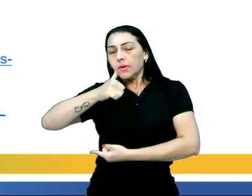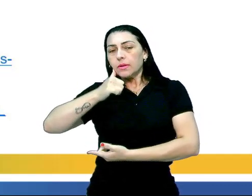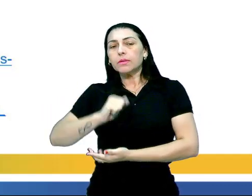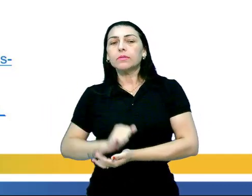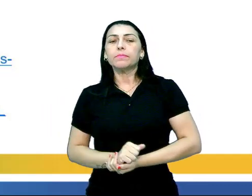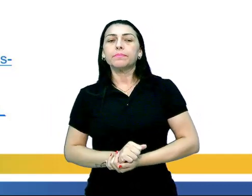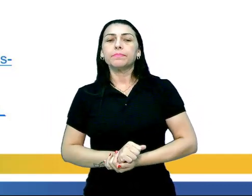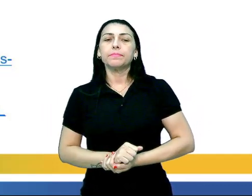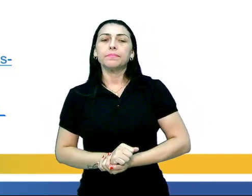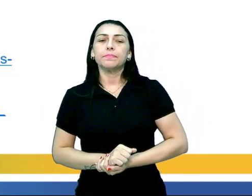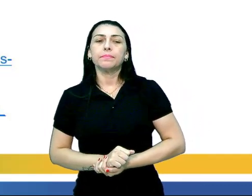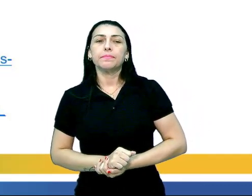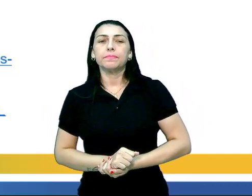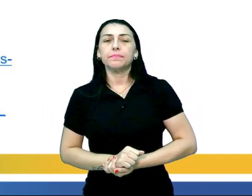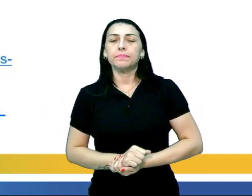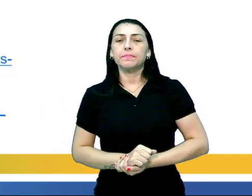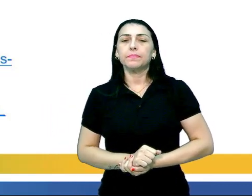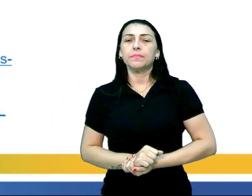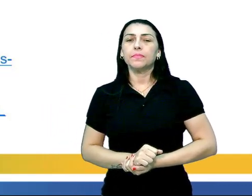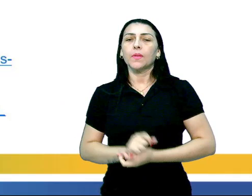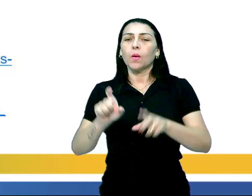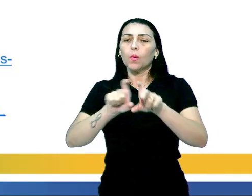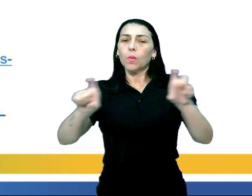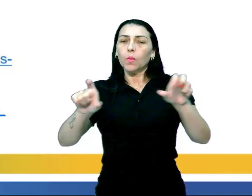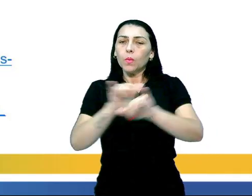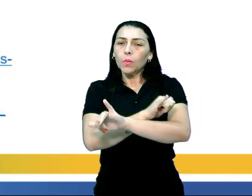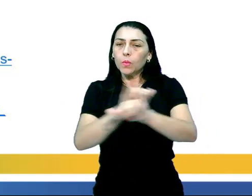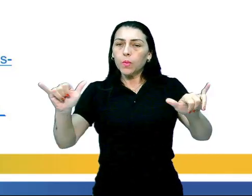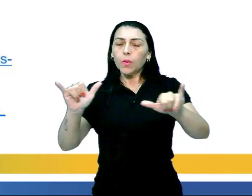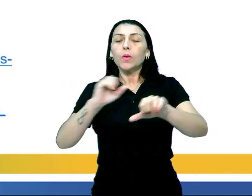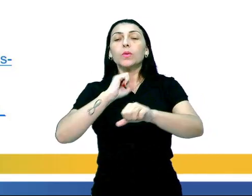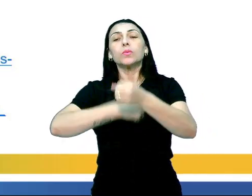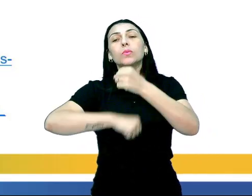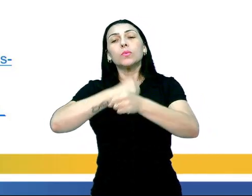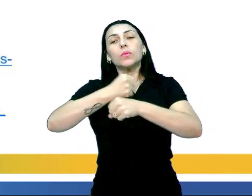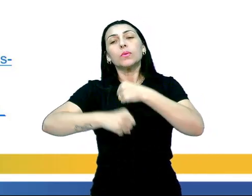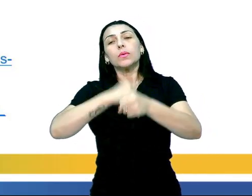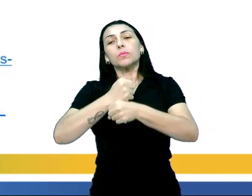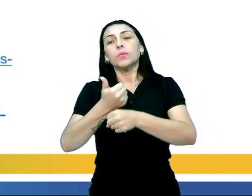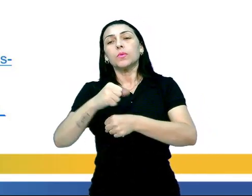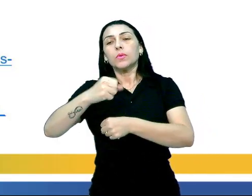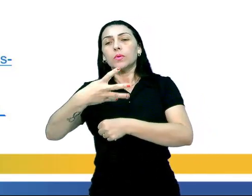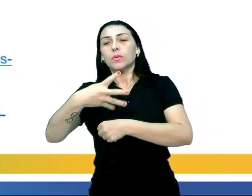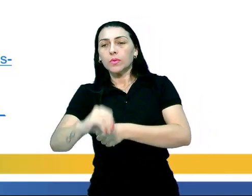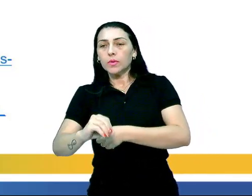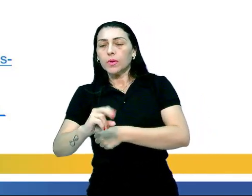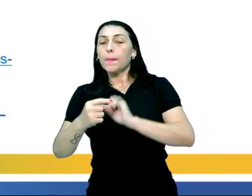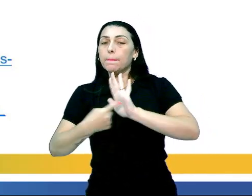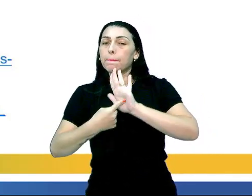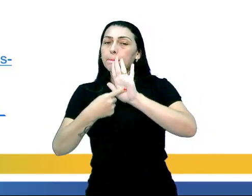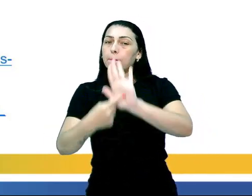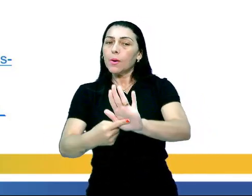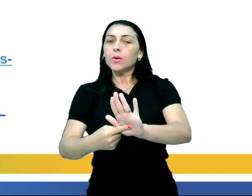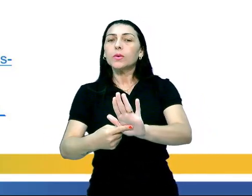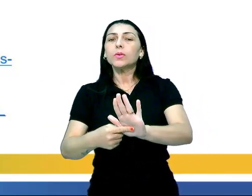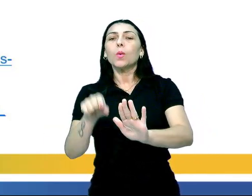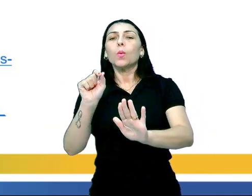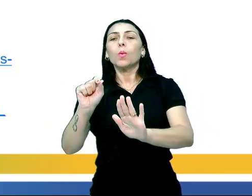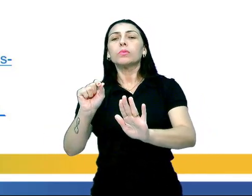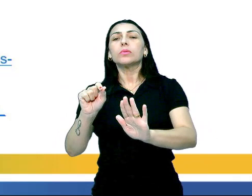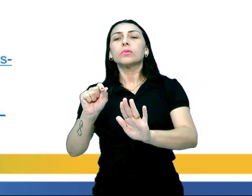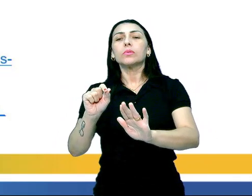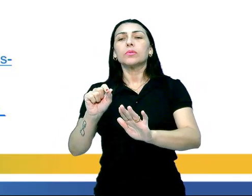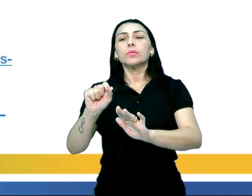mulher. O anúncio publicitário da década de 1940 reforça